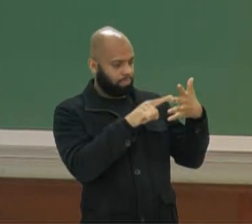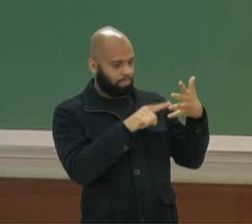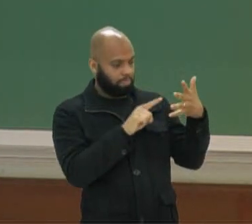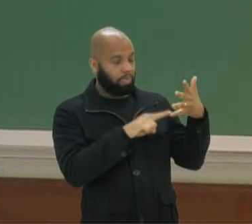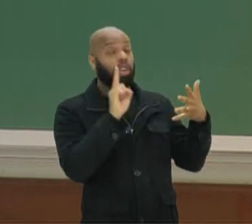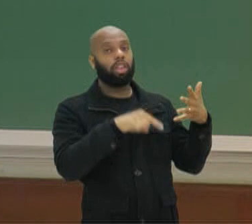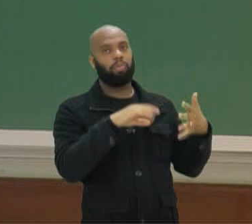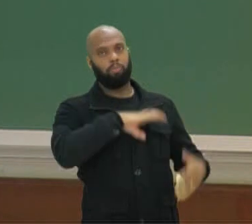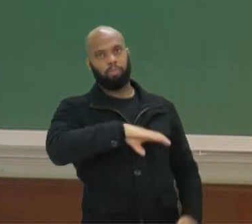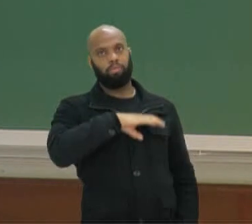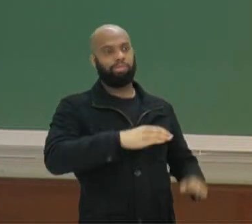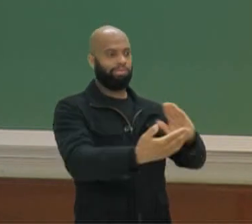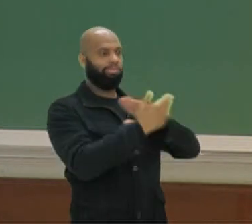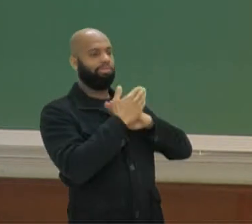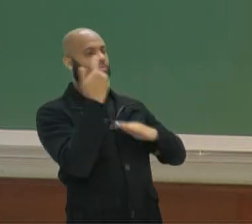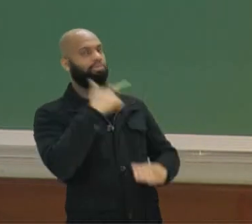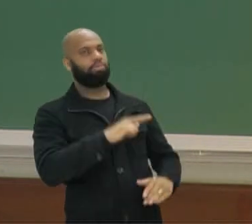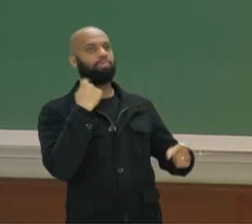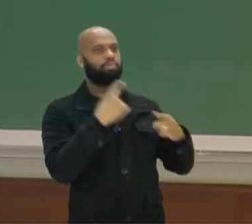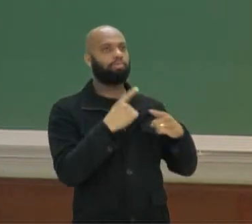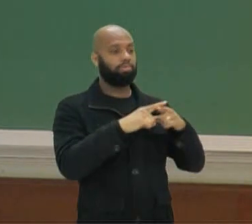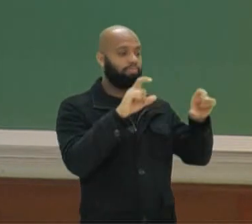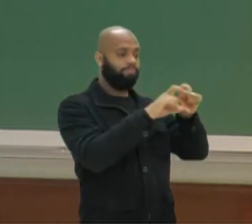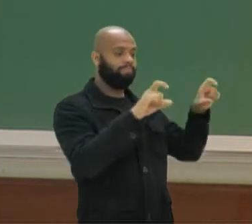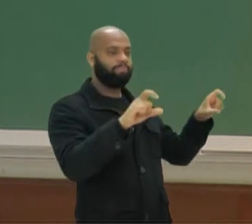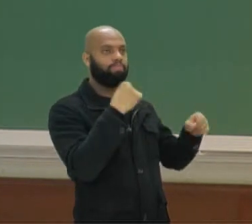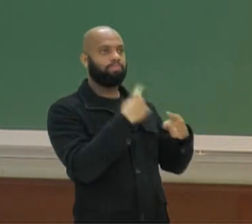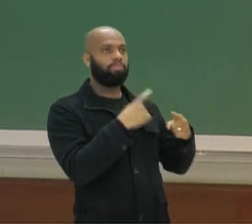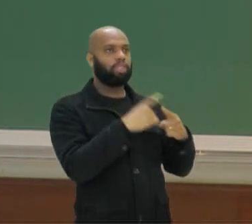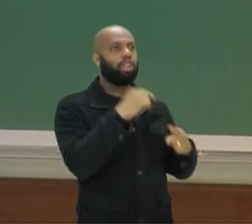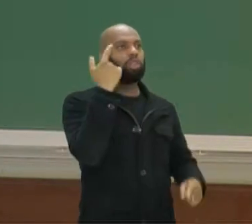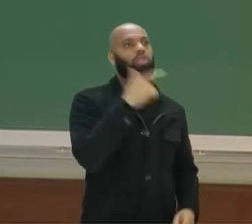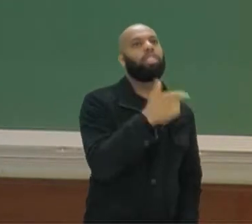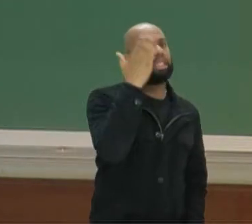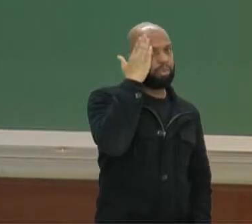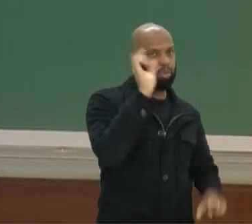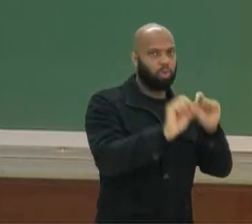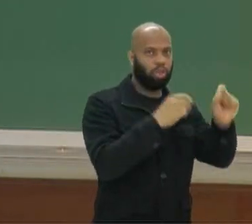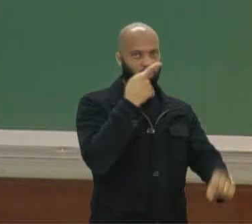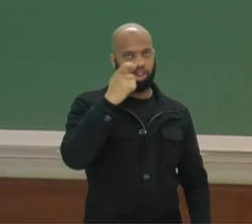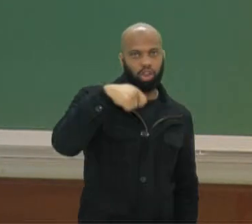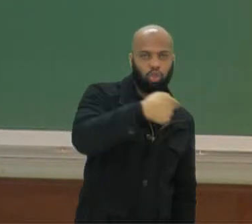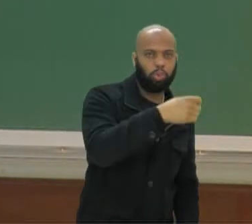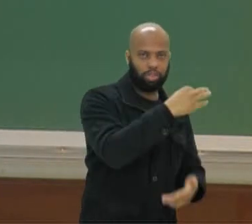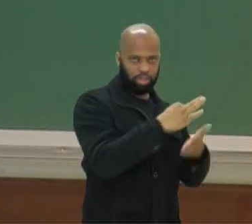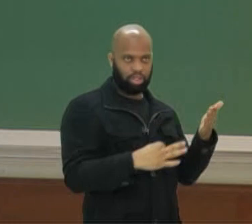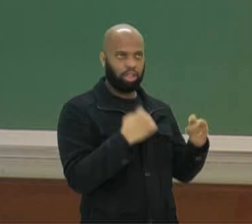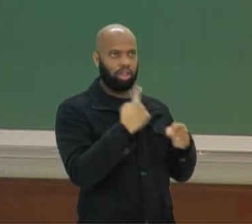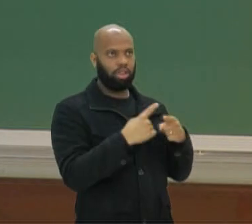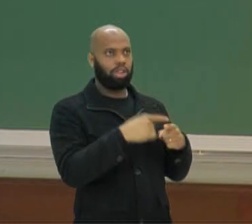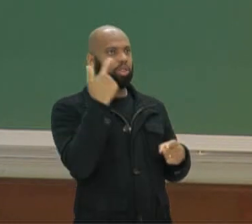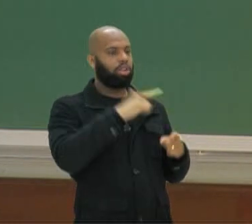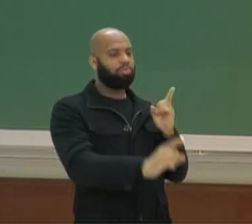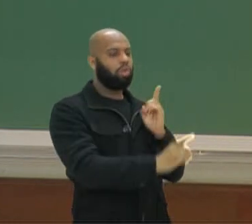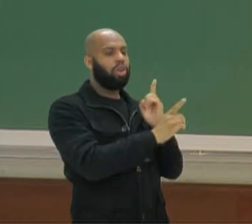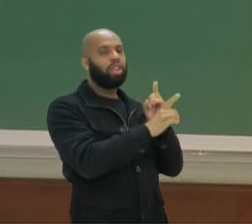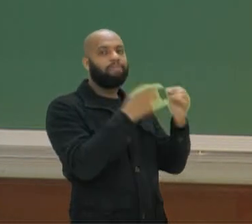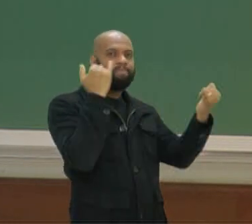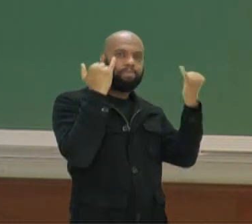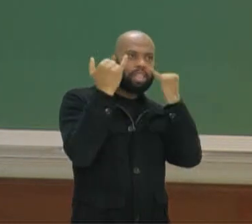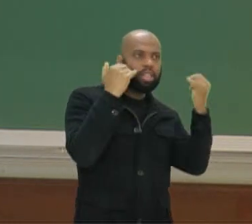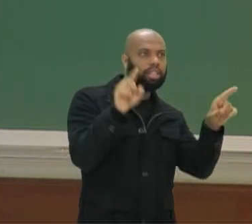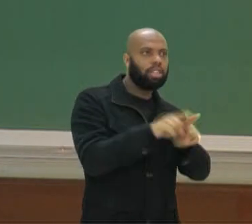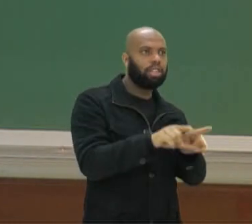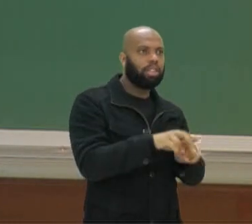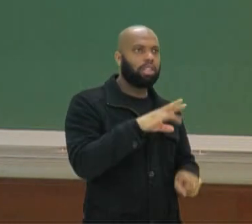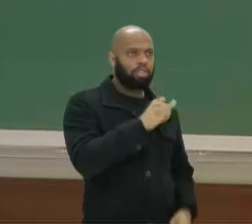o que já ajuda muito. E o enunciado, gente, ele é o norte do texto. Aqui a gente já encontra uma série de informações